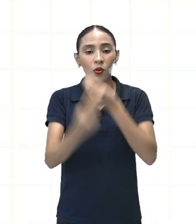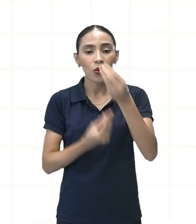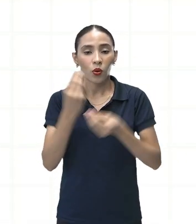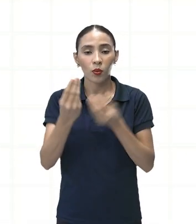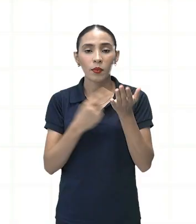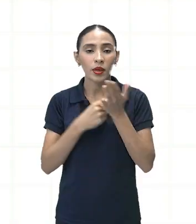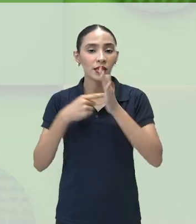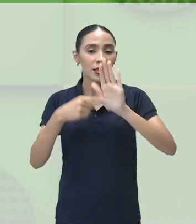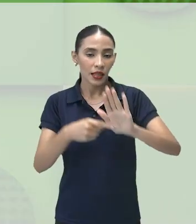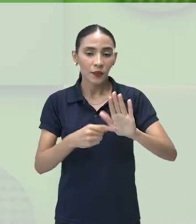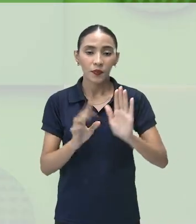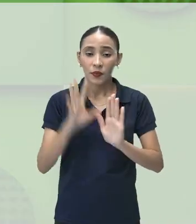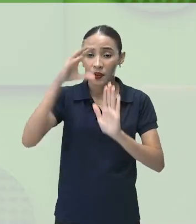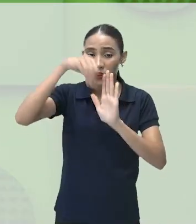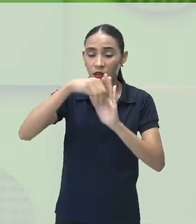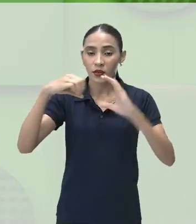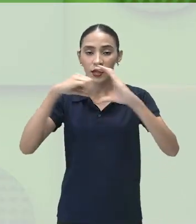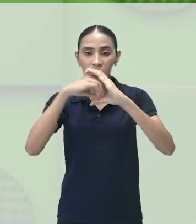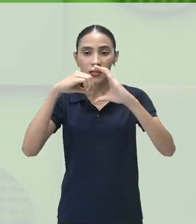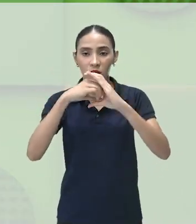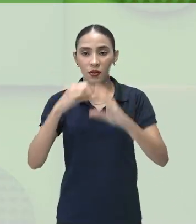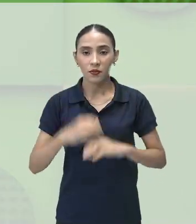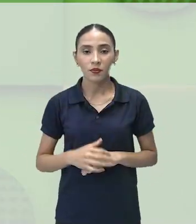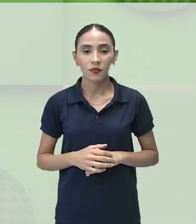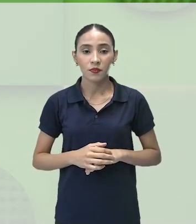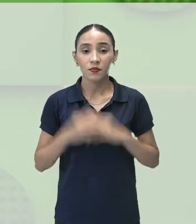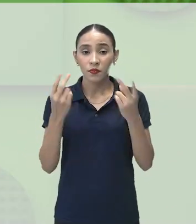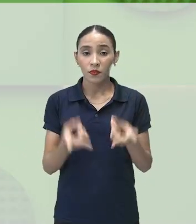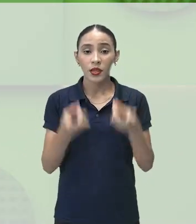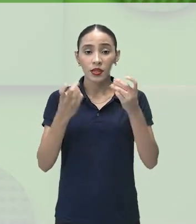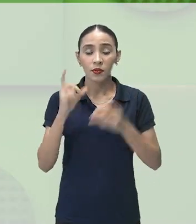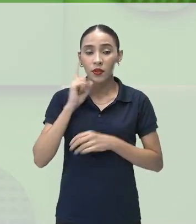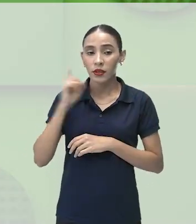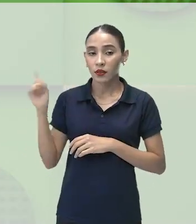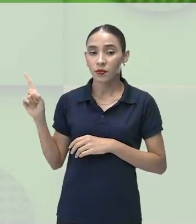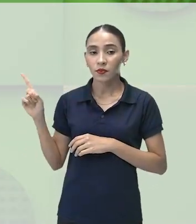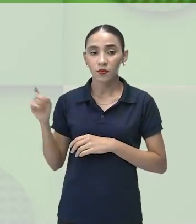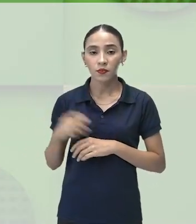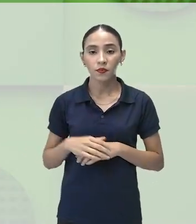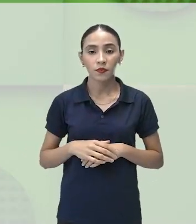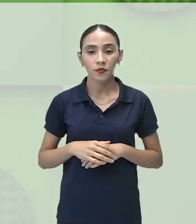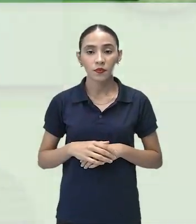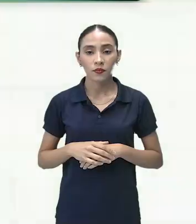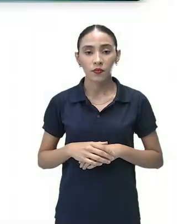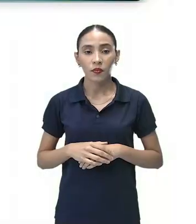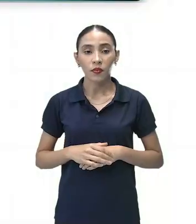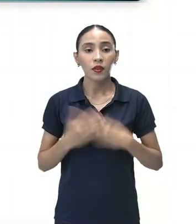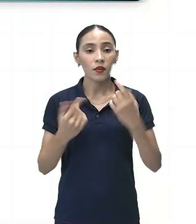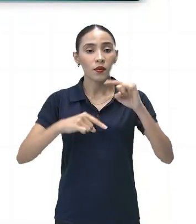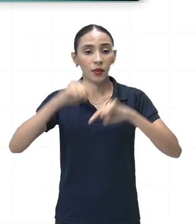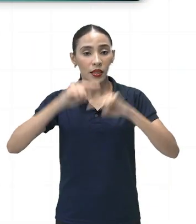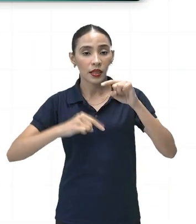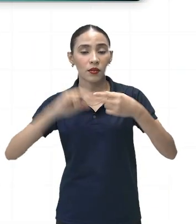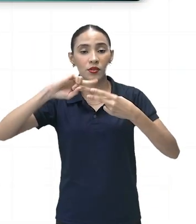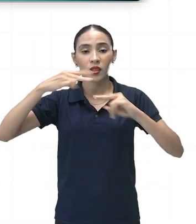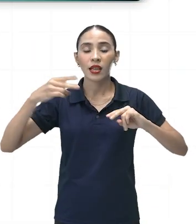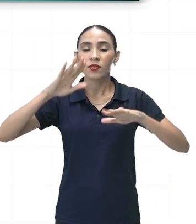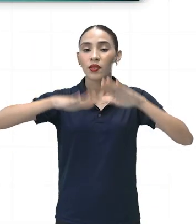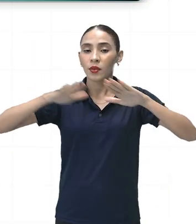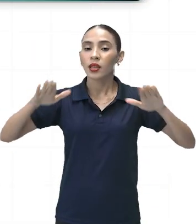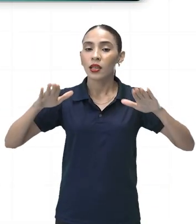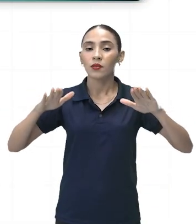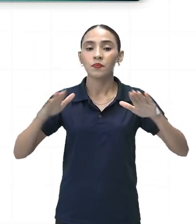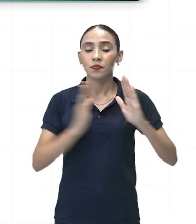genético enquanto cadeia, vamos observar como ele pode se apresentar, então, dentro das células. Vejam só.